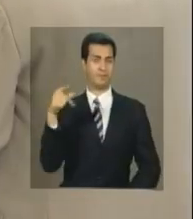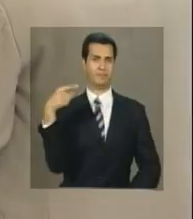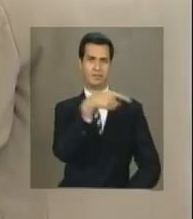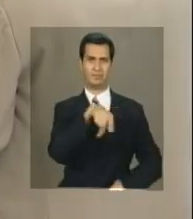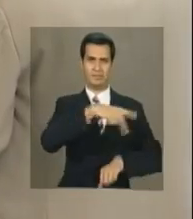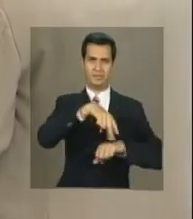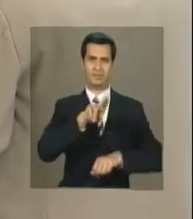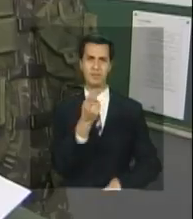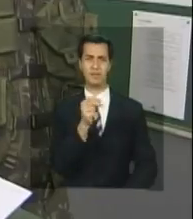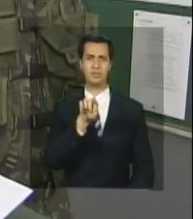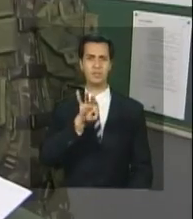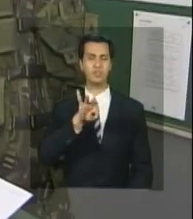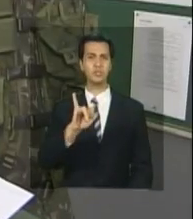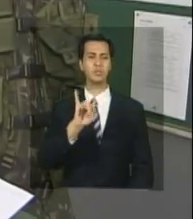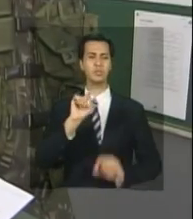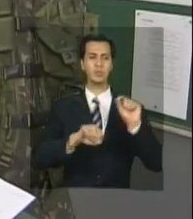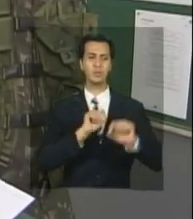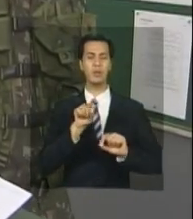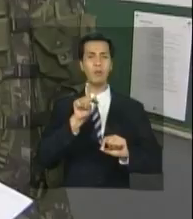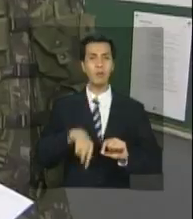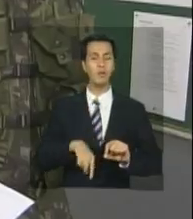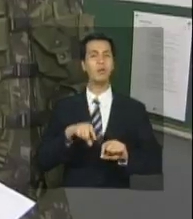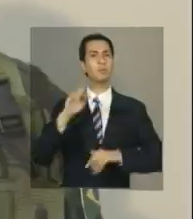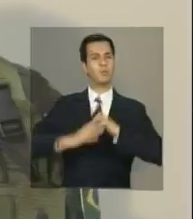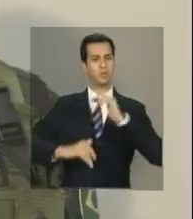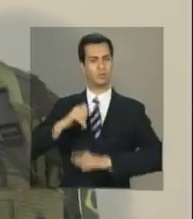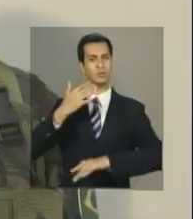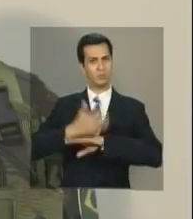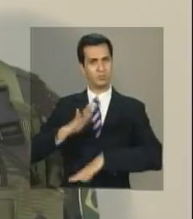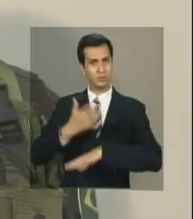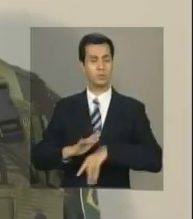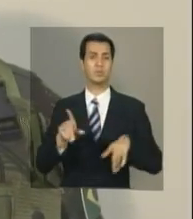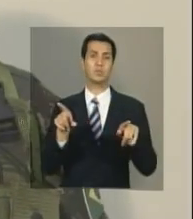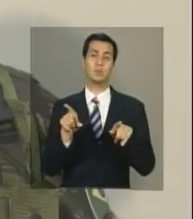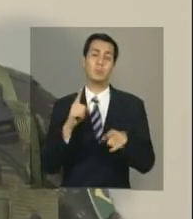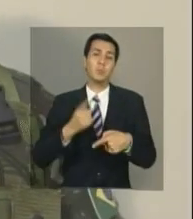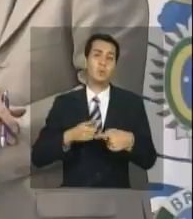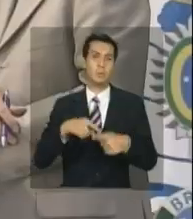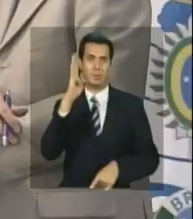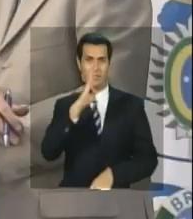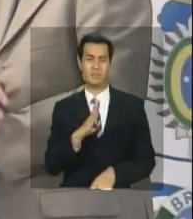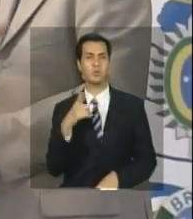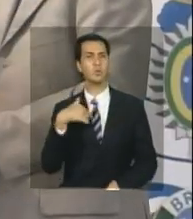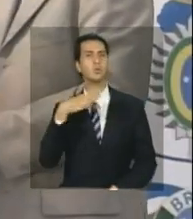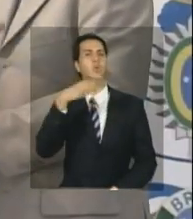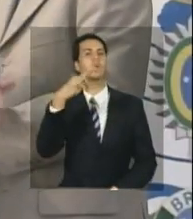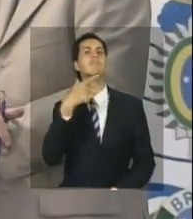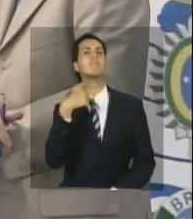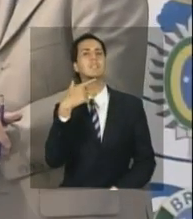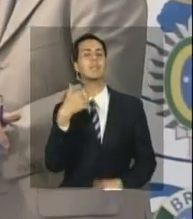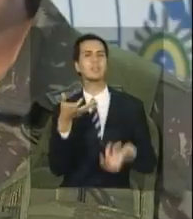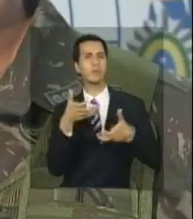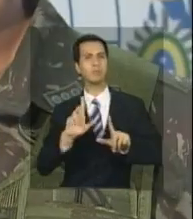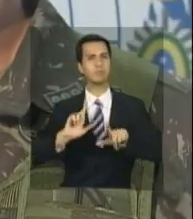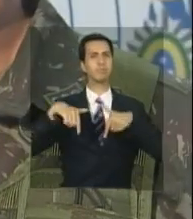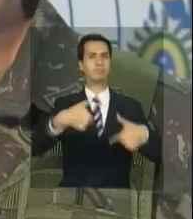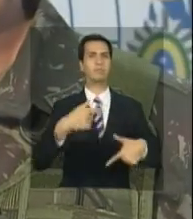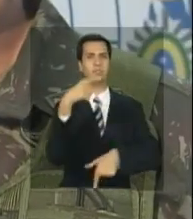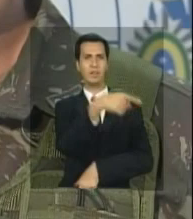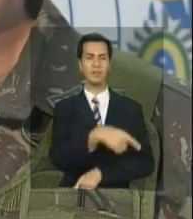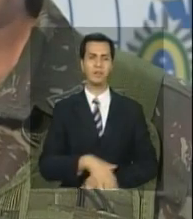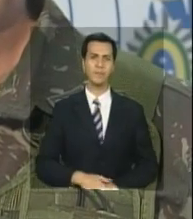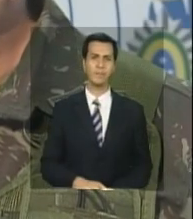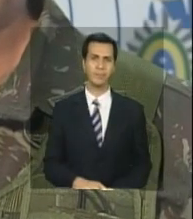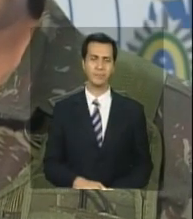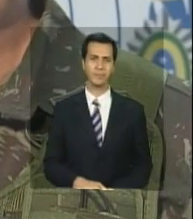conta que não foi só por causa da qualificação profissional que os militares brasileiros decidiram encarar o desafio. A oportunidade de